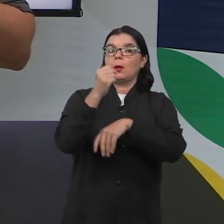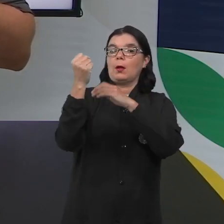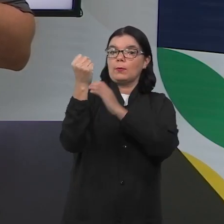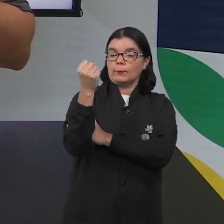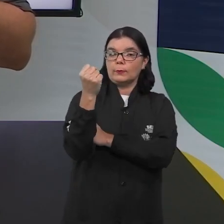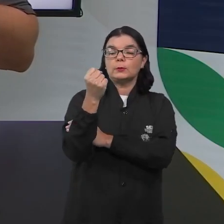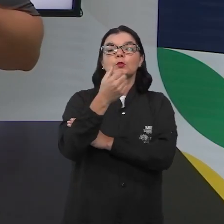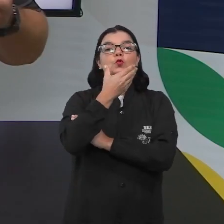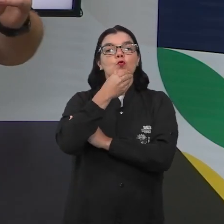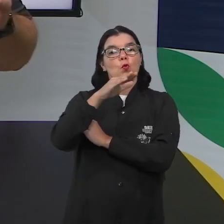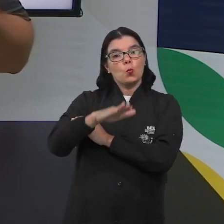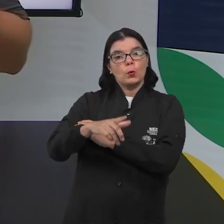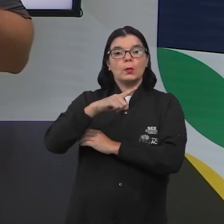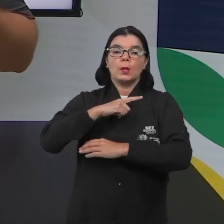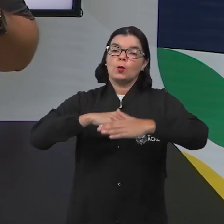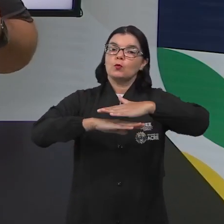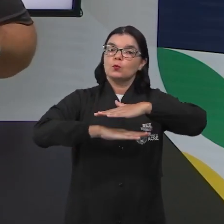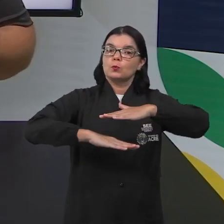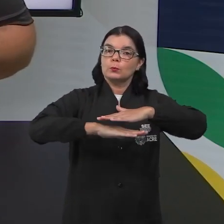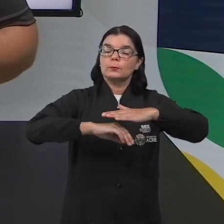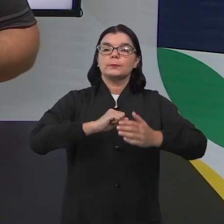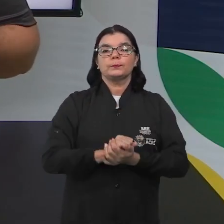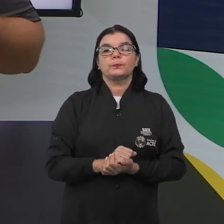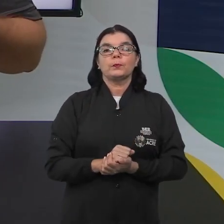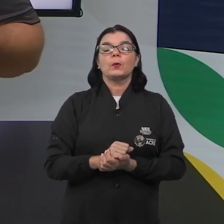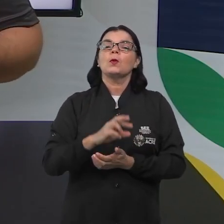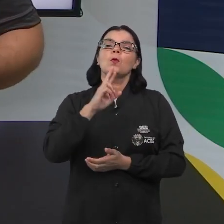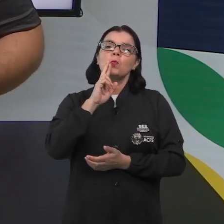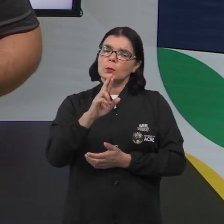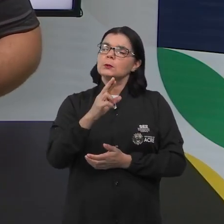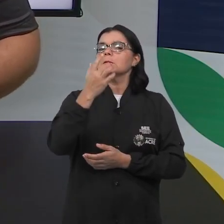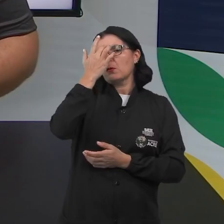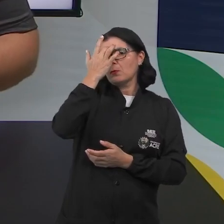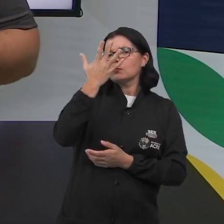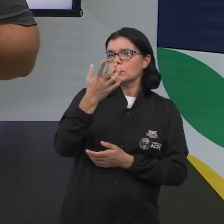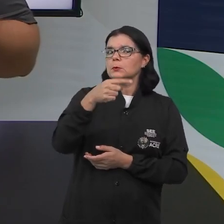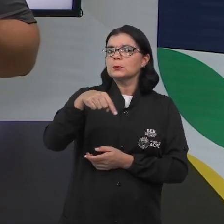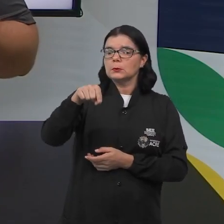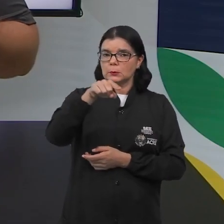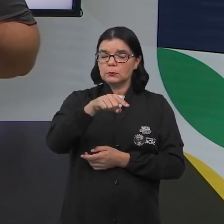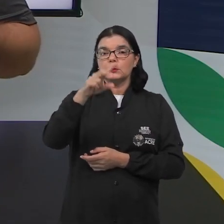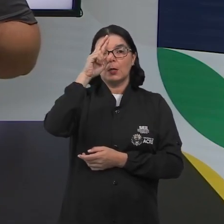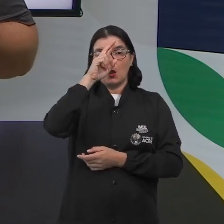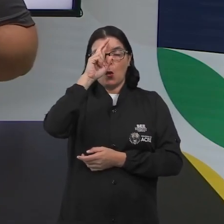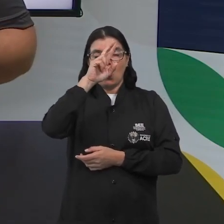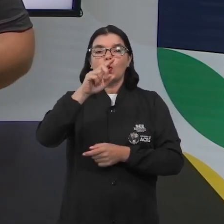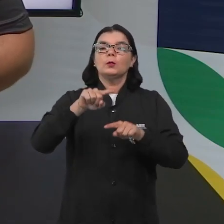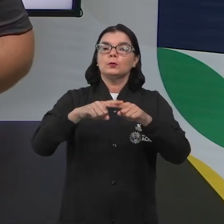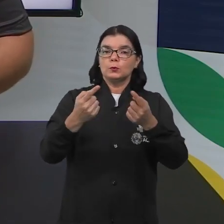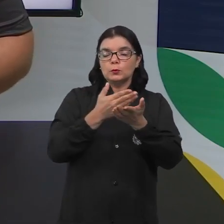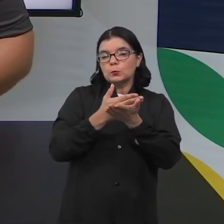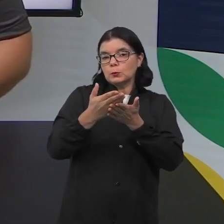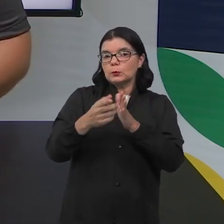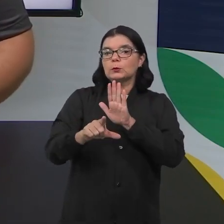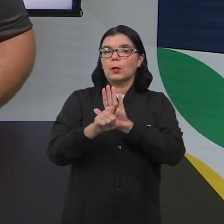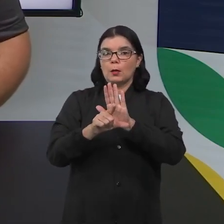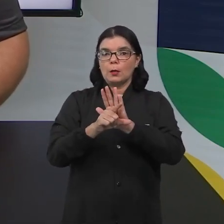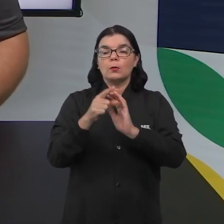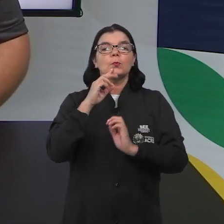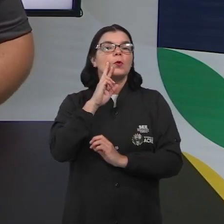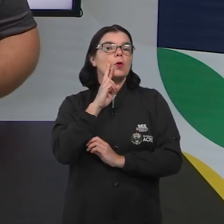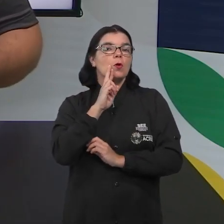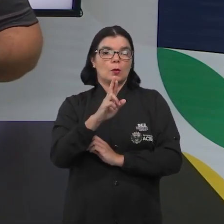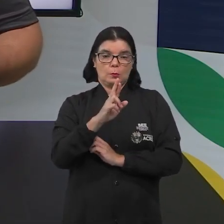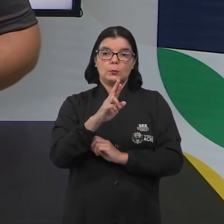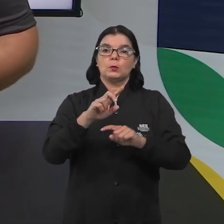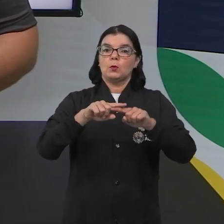que o Calvin exerce sobre o chão. Uma questão considerada fácil, se você relembrar desses princípiozinhos. Você pode resolver